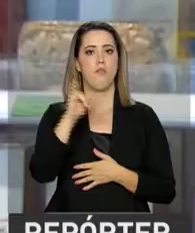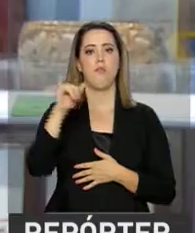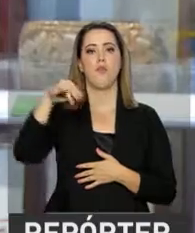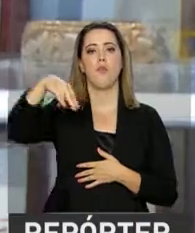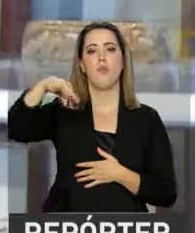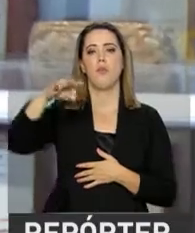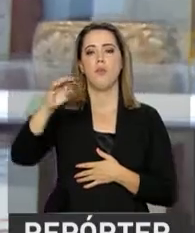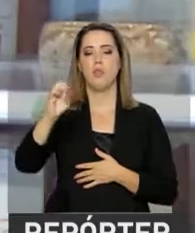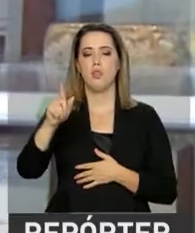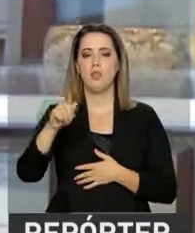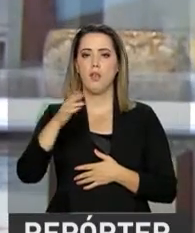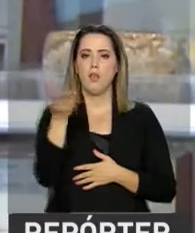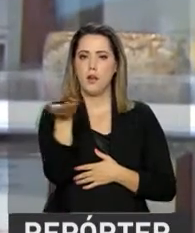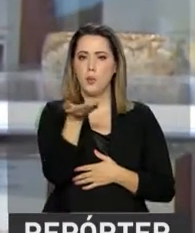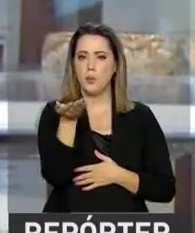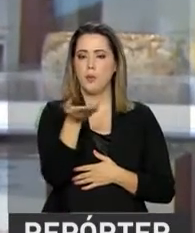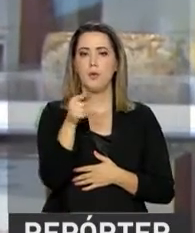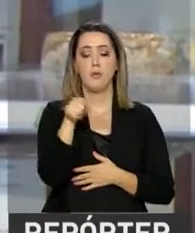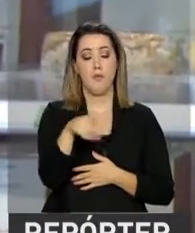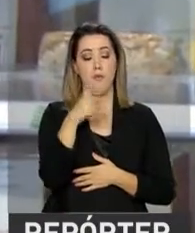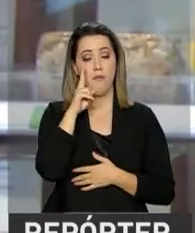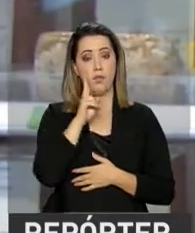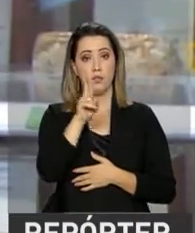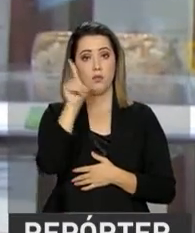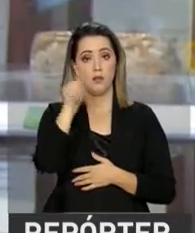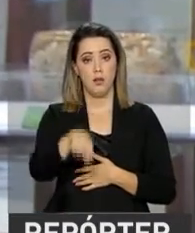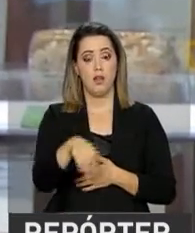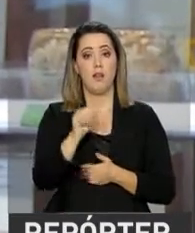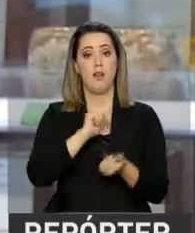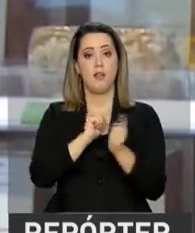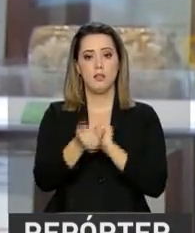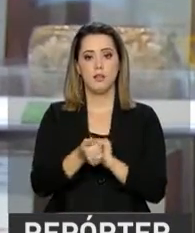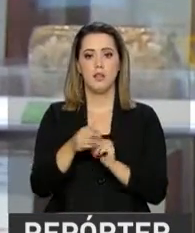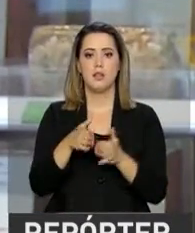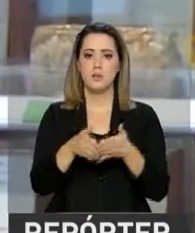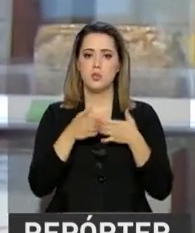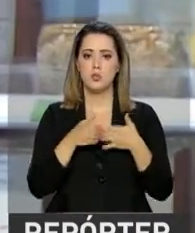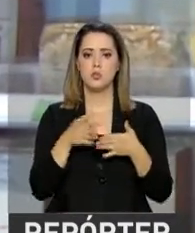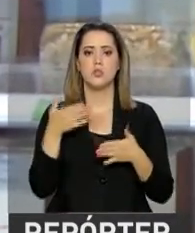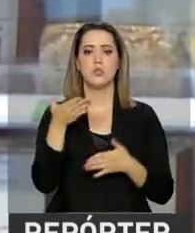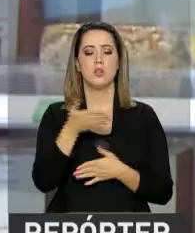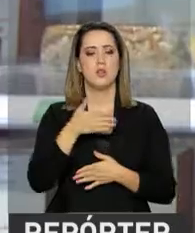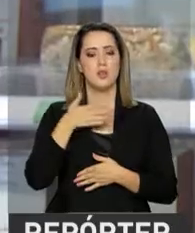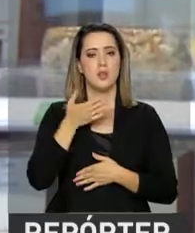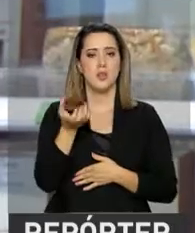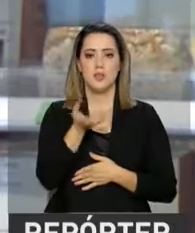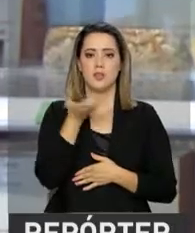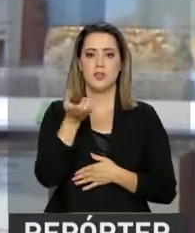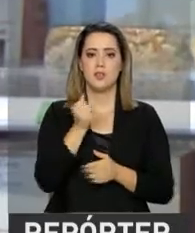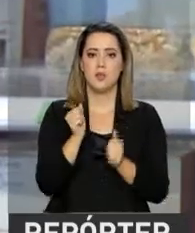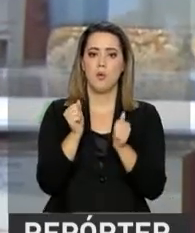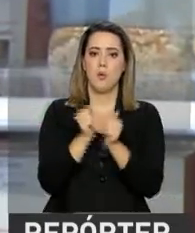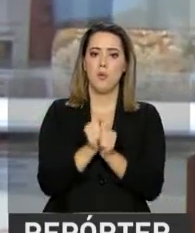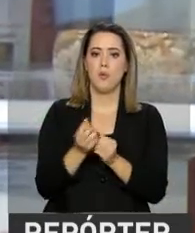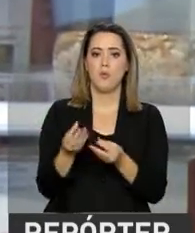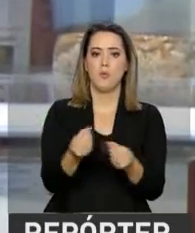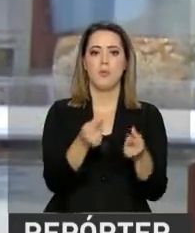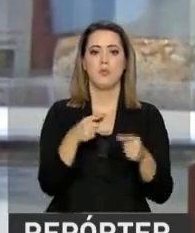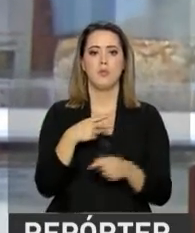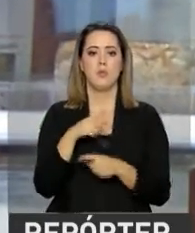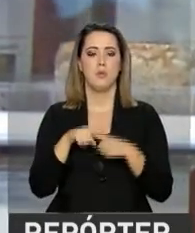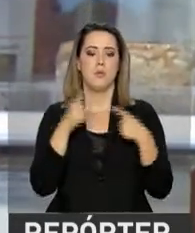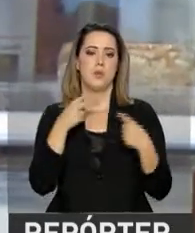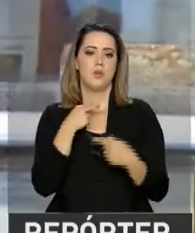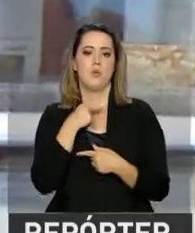aproveitando que ela era atleta também ela sempre me pedia né nossa eu queria tanto ser só seu mas eu não posso comer